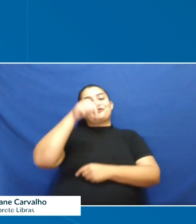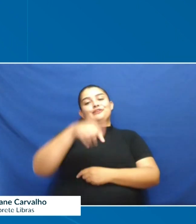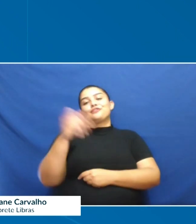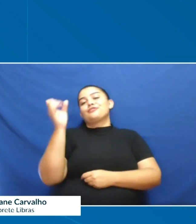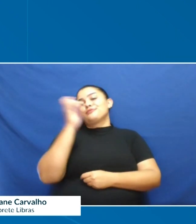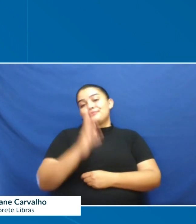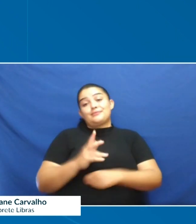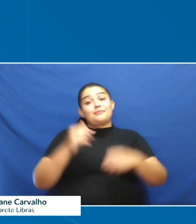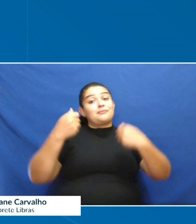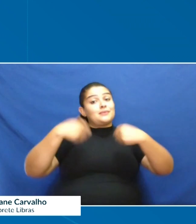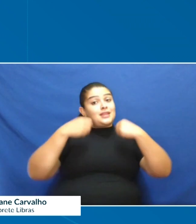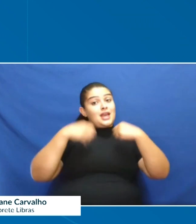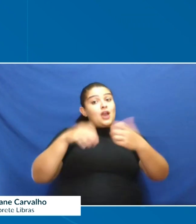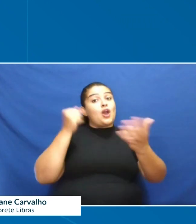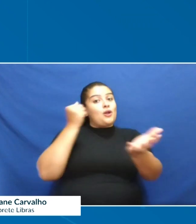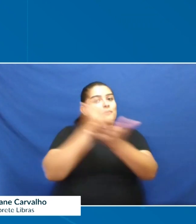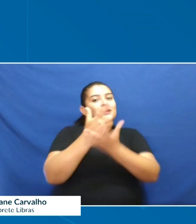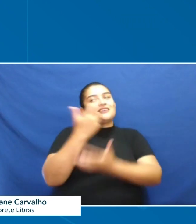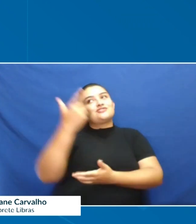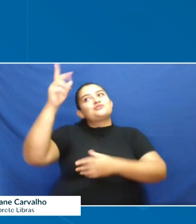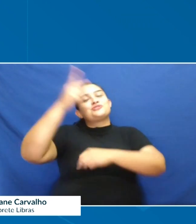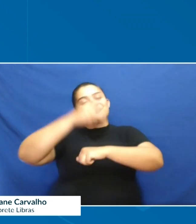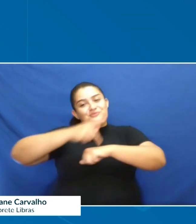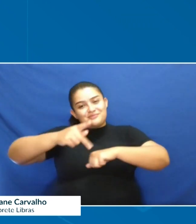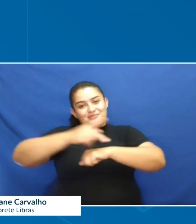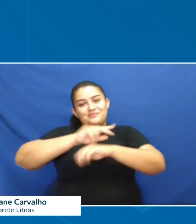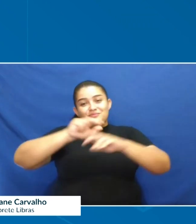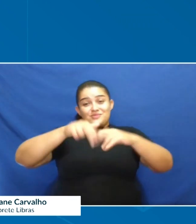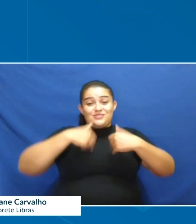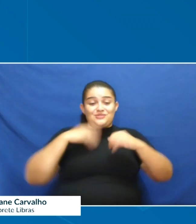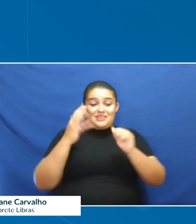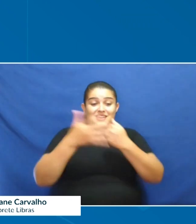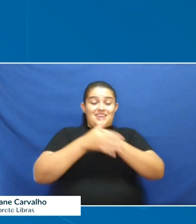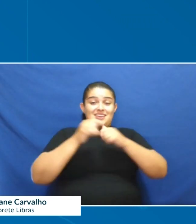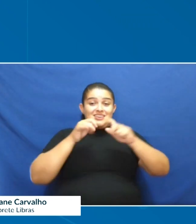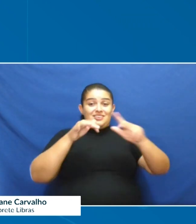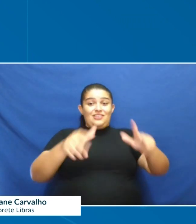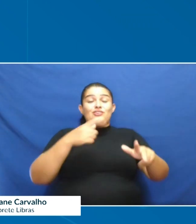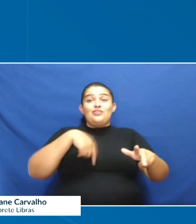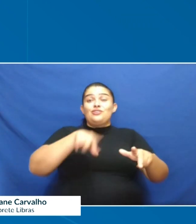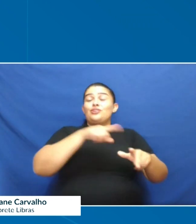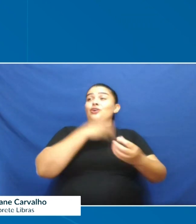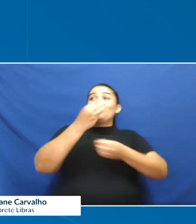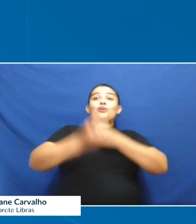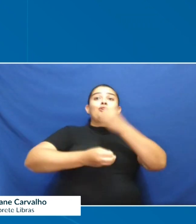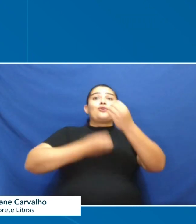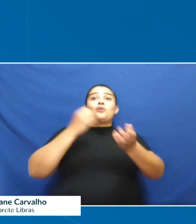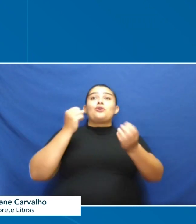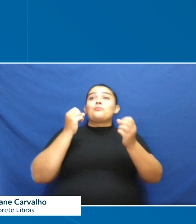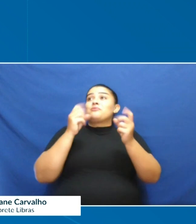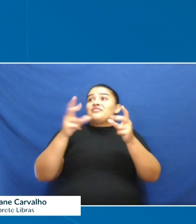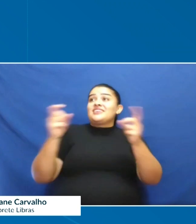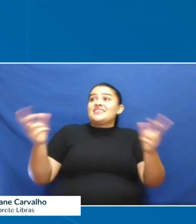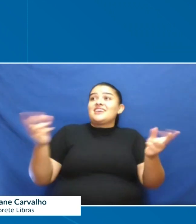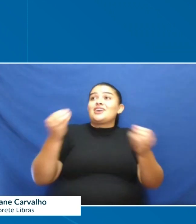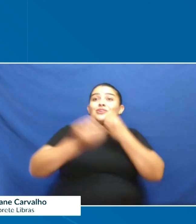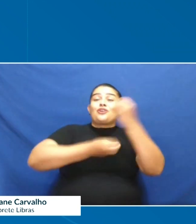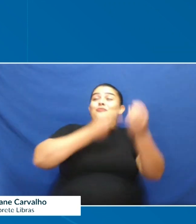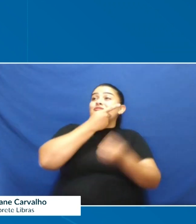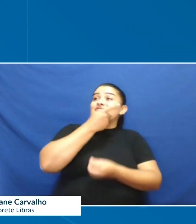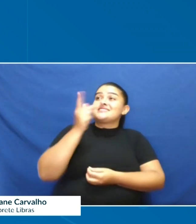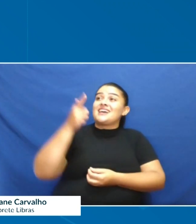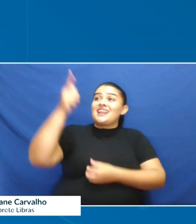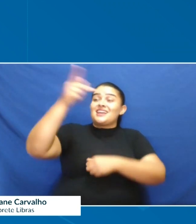trazer de fora. Então, o grande desafio da pandemia foi que a gente não conseguia se deslocar até lá para ver essas máquinas, então a gente teve